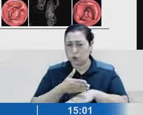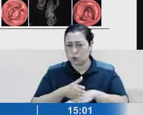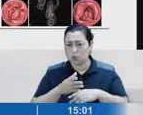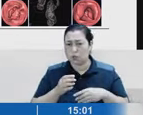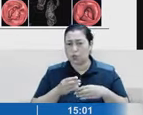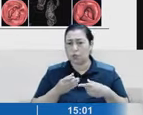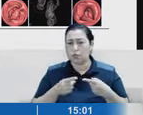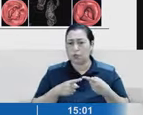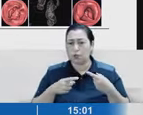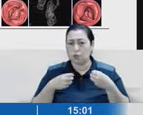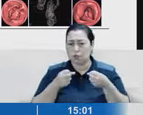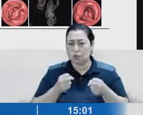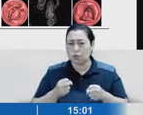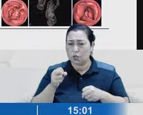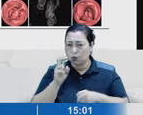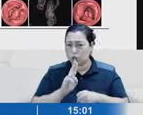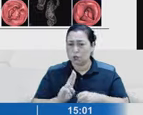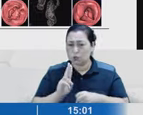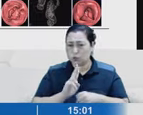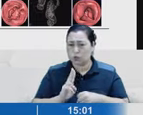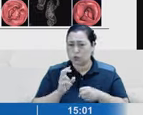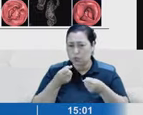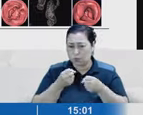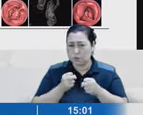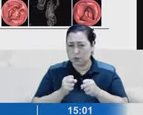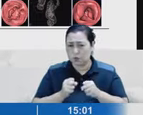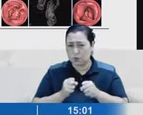Mas pode ser usado? Pode, né?